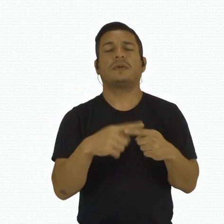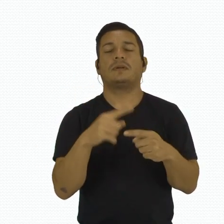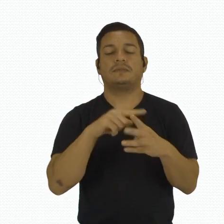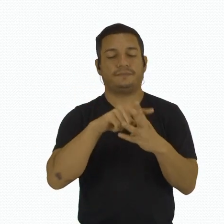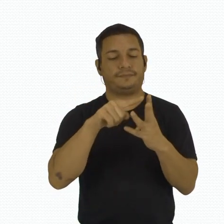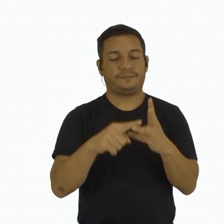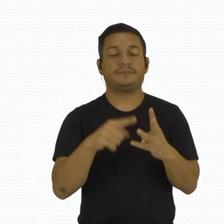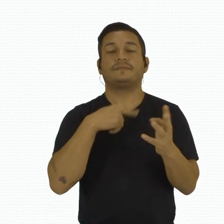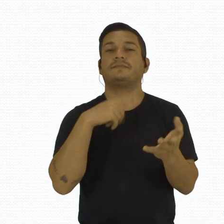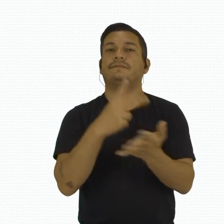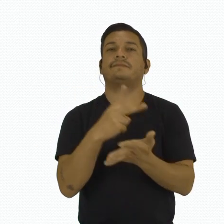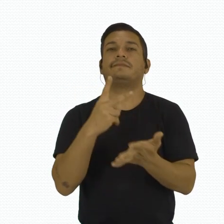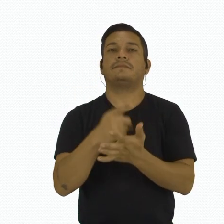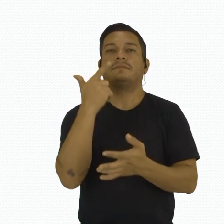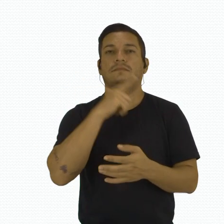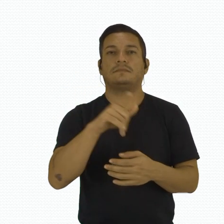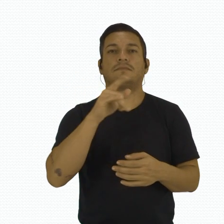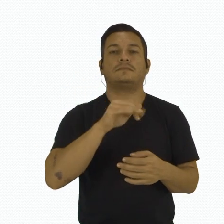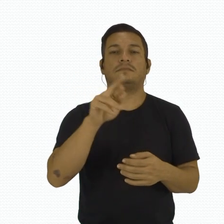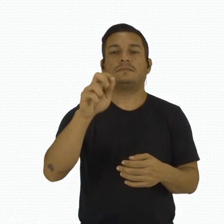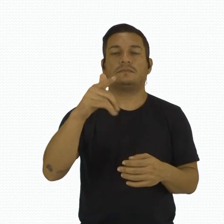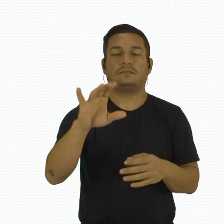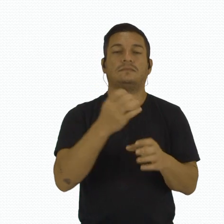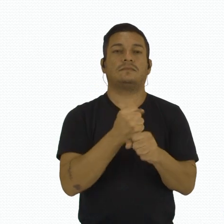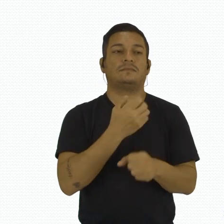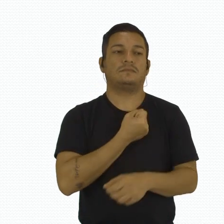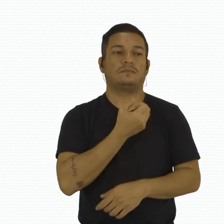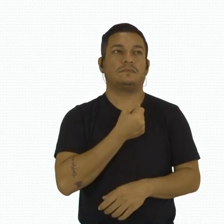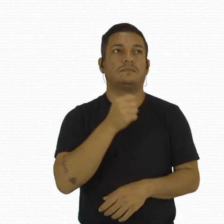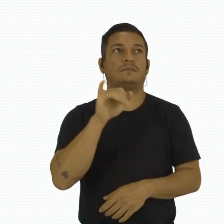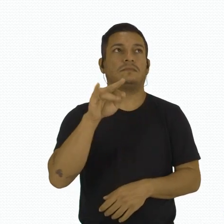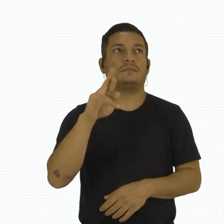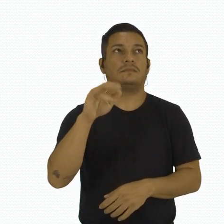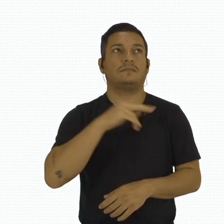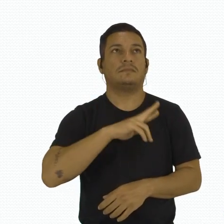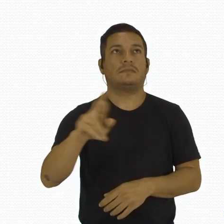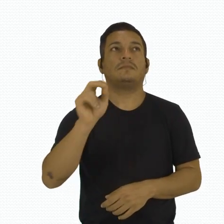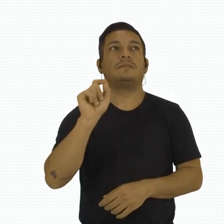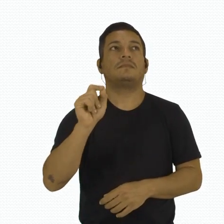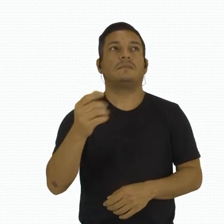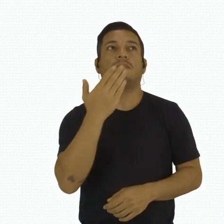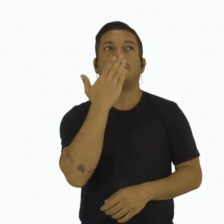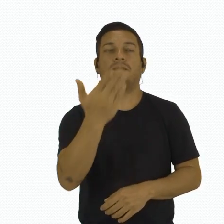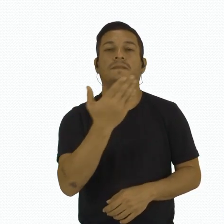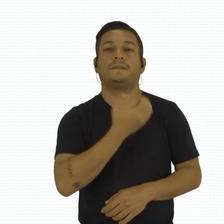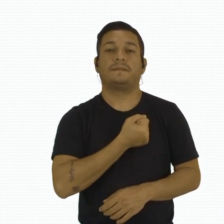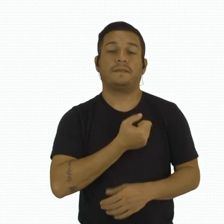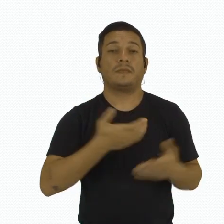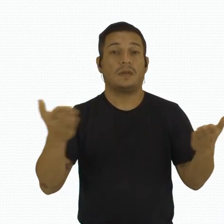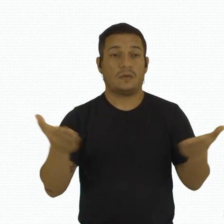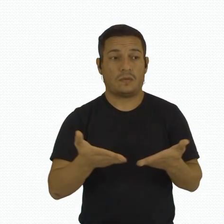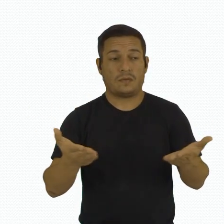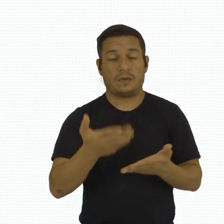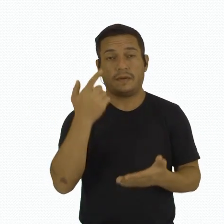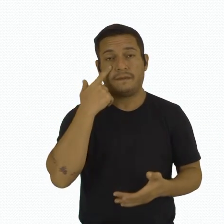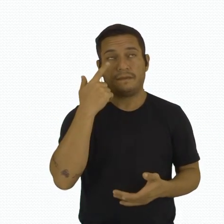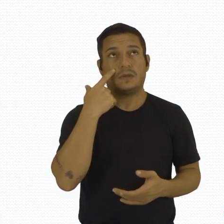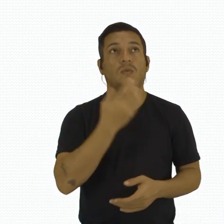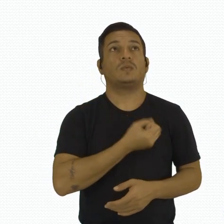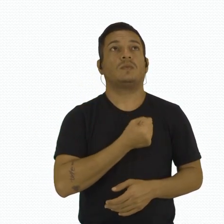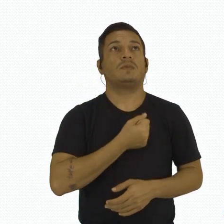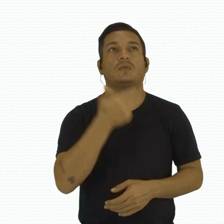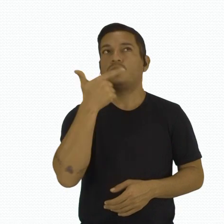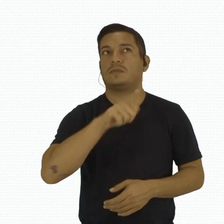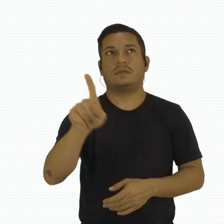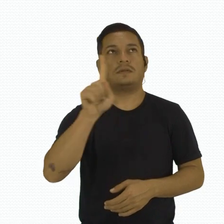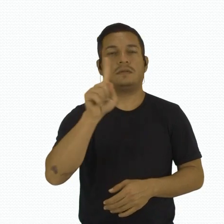casos eu sempre consigo uma fração de números inteiros que representam esses tipos de números. Agora a gente vai ver aqueles números que a gente não